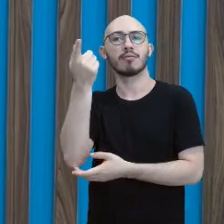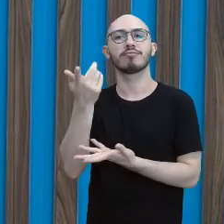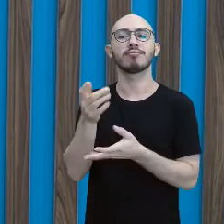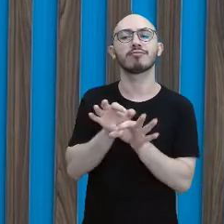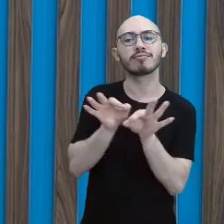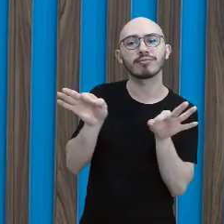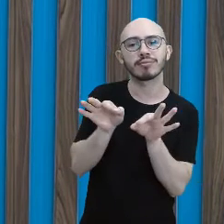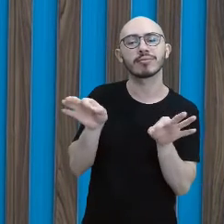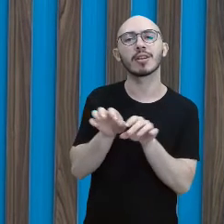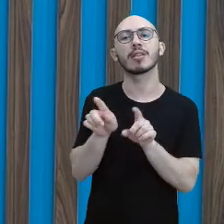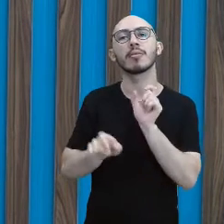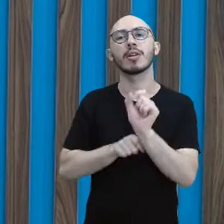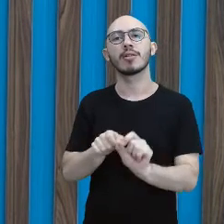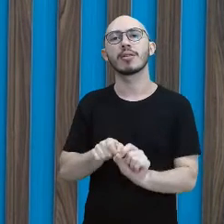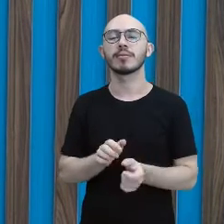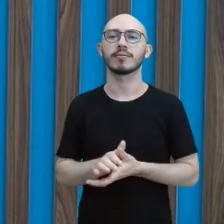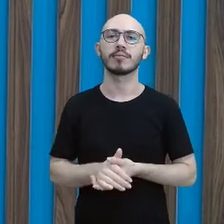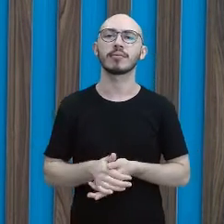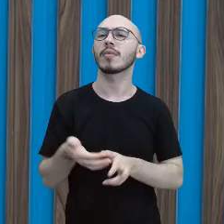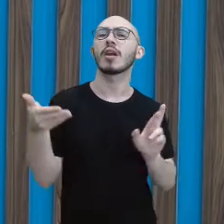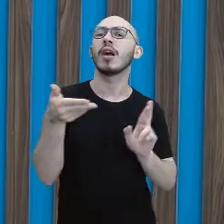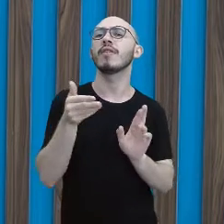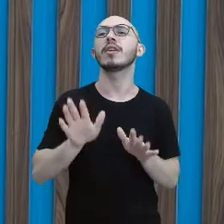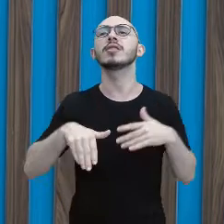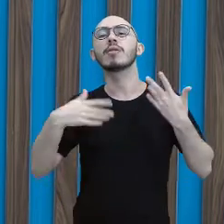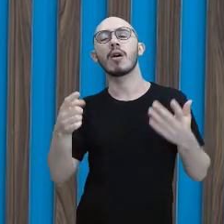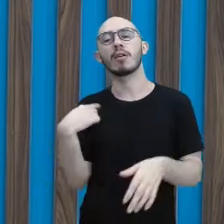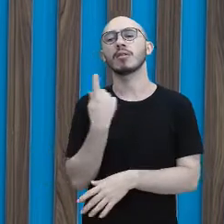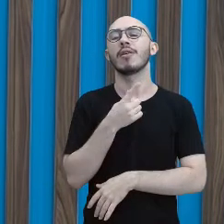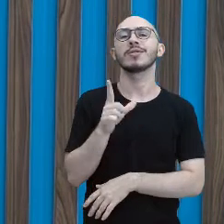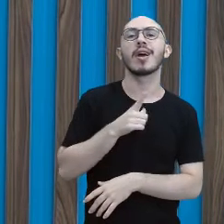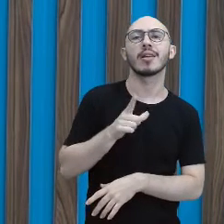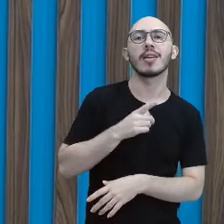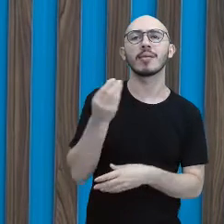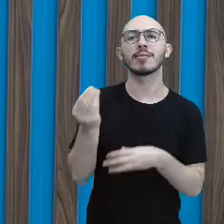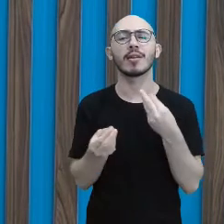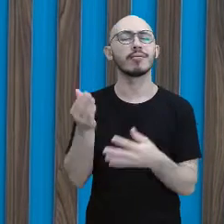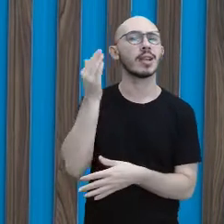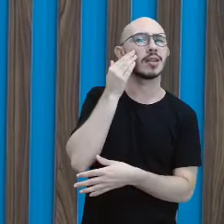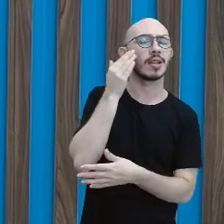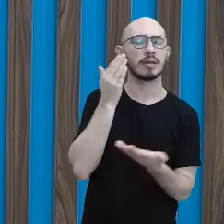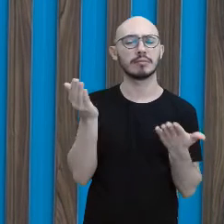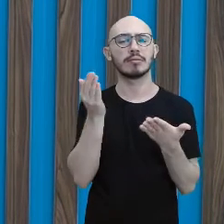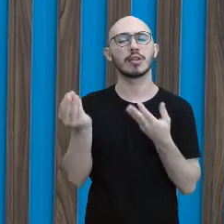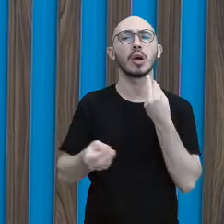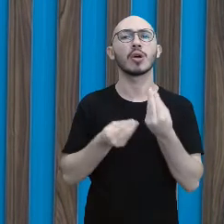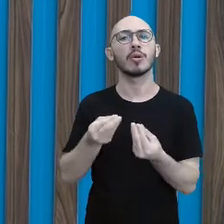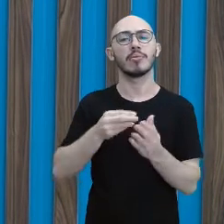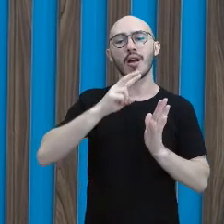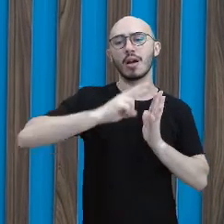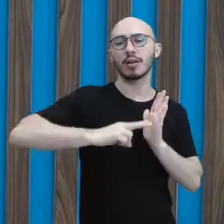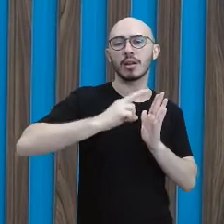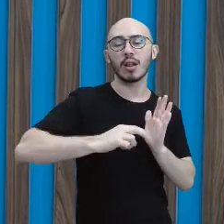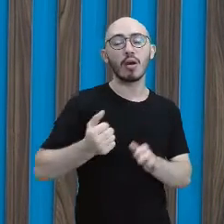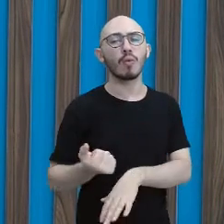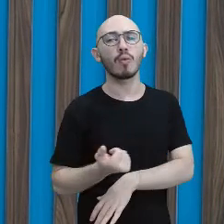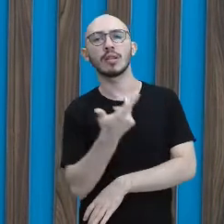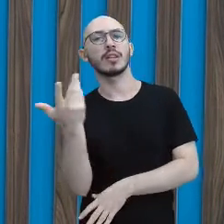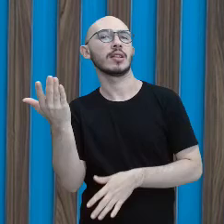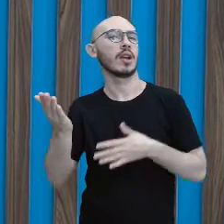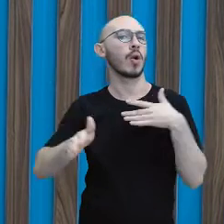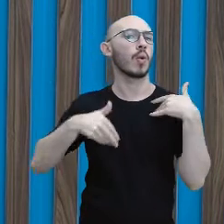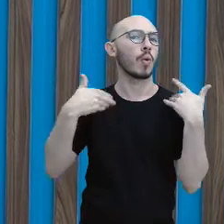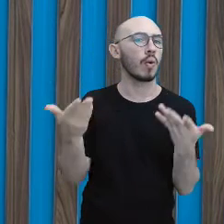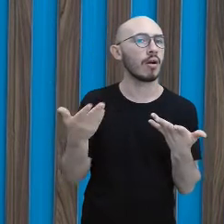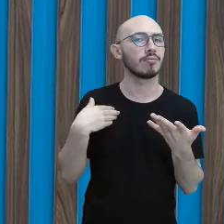medição e, como eu falei antes, qual é o referencial que a gente tem para poder ter uma noção de quando eu faço essa leitura, qual é essa quantidade tão grande ou